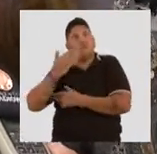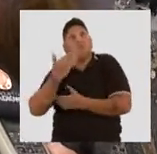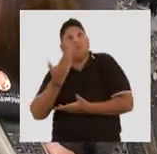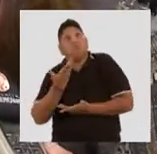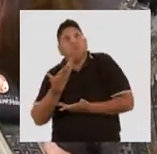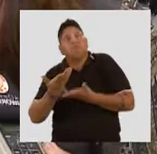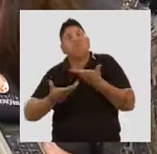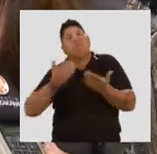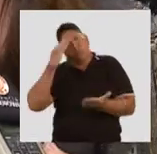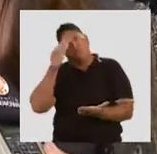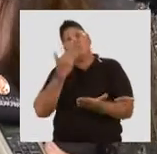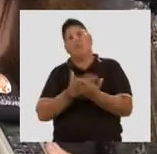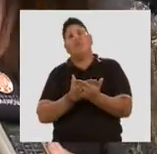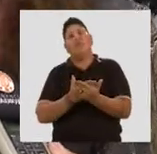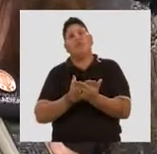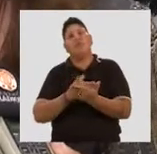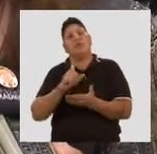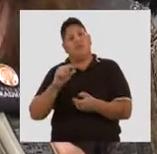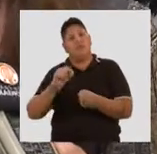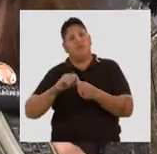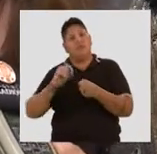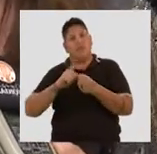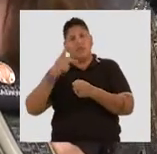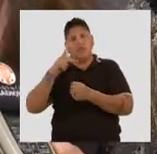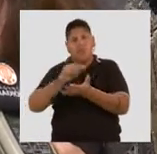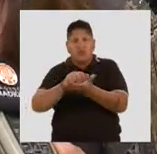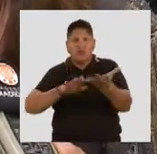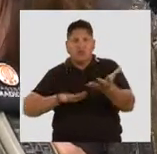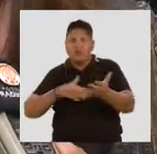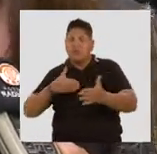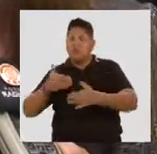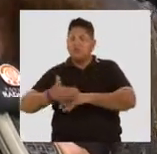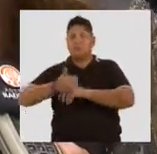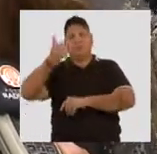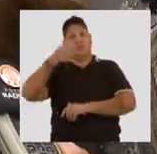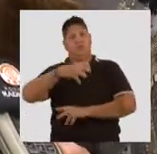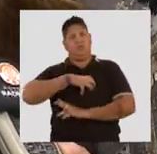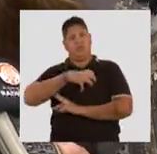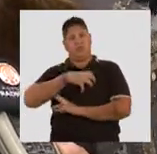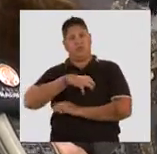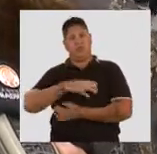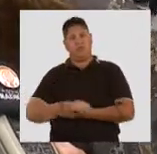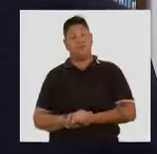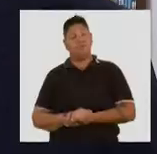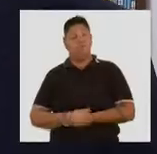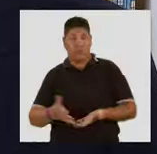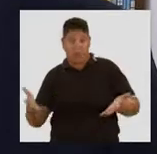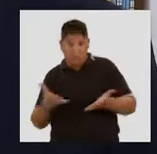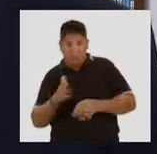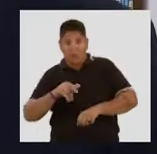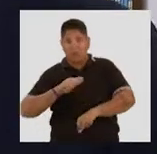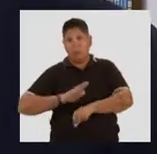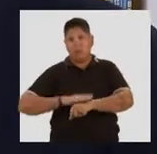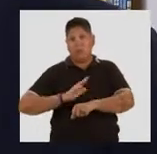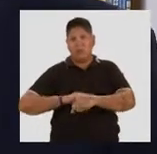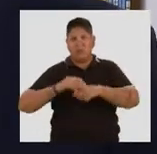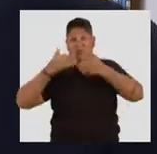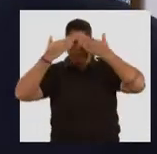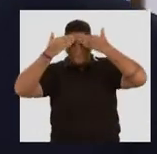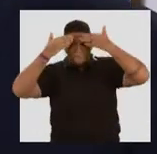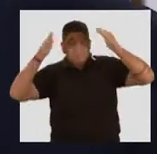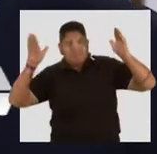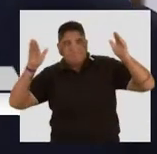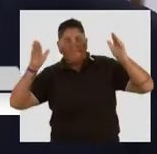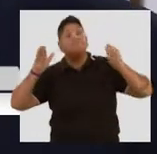que tenham, digamos assim, a confiança em exercer as suas atribuições da melhor forma possível. Agora é o momento de